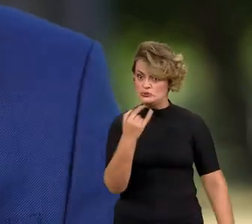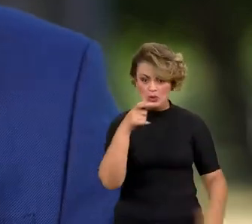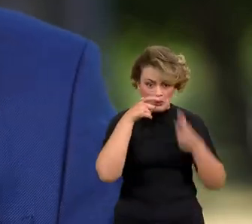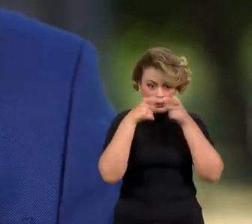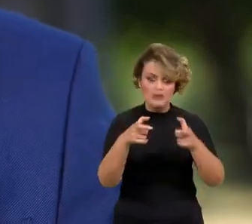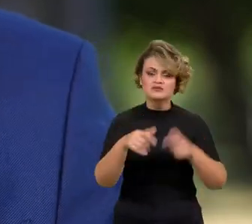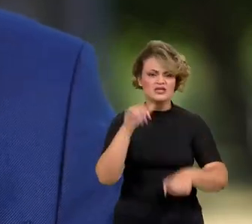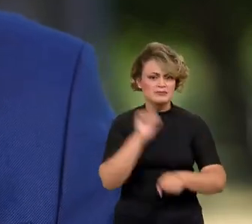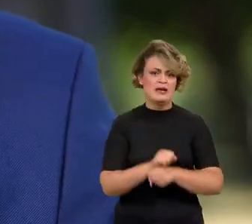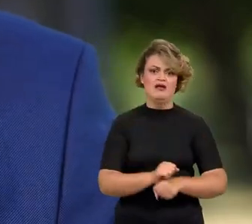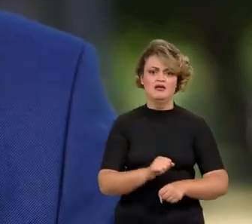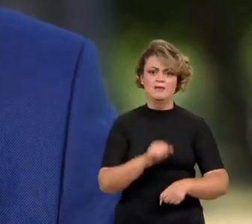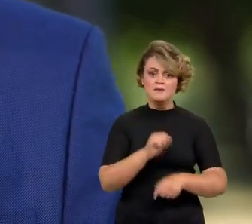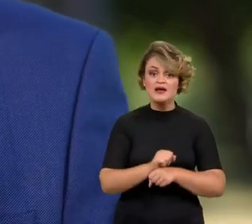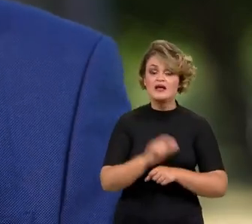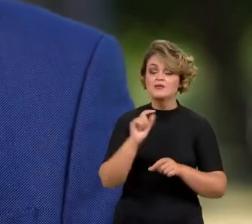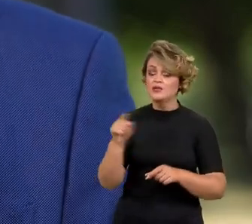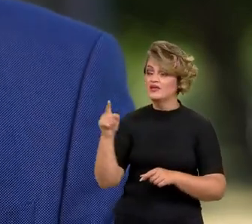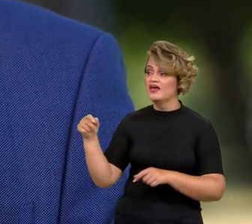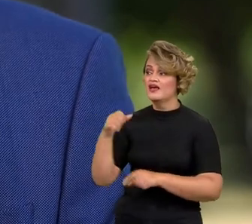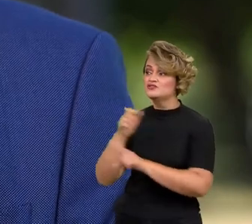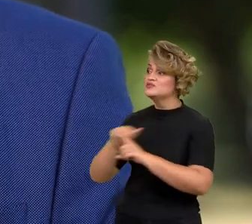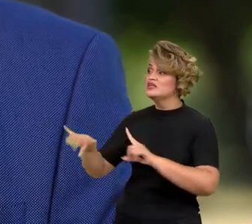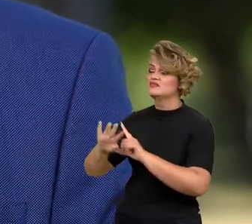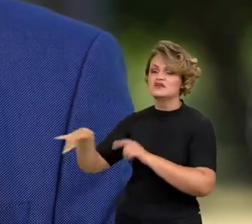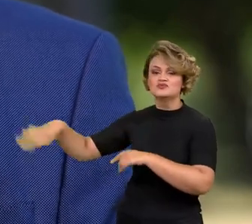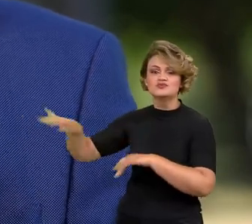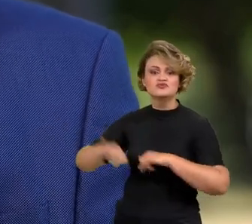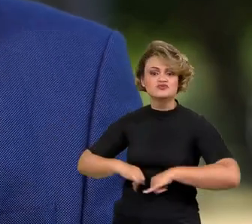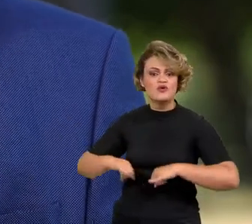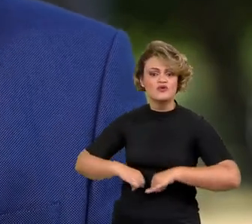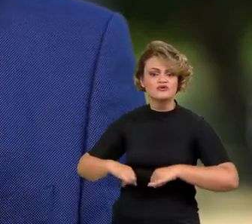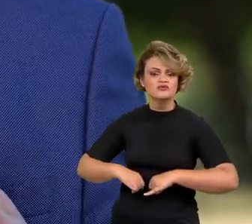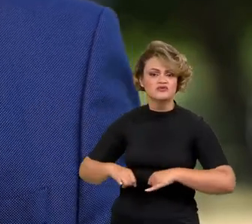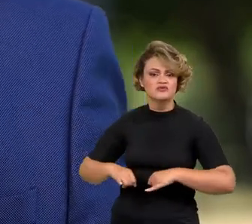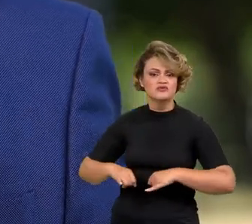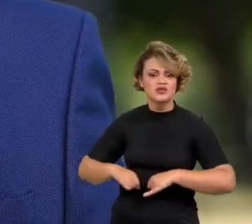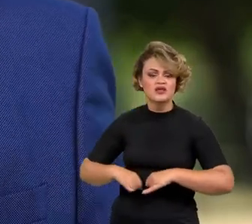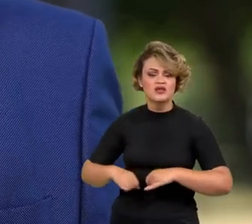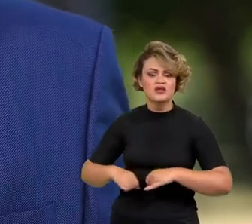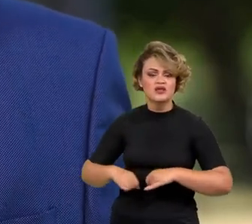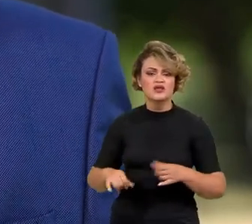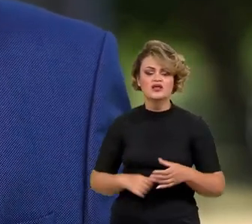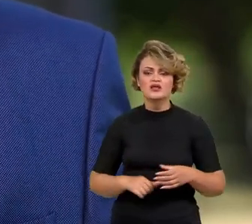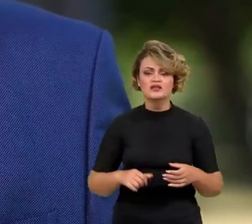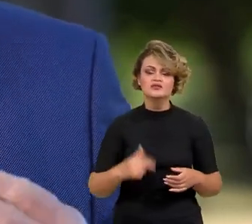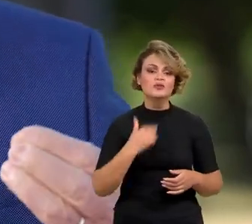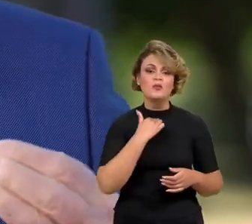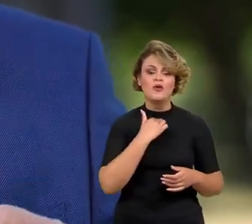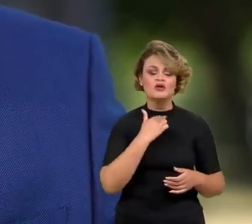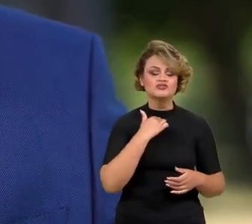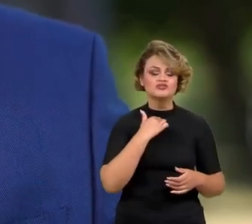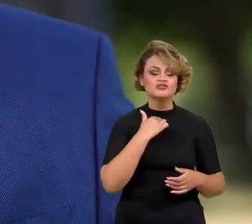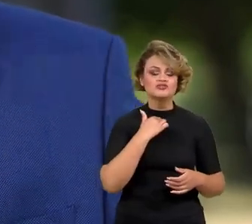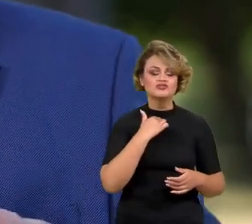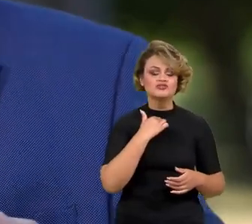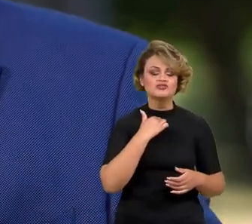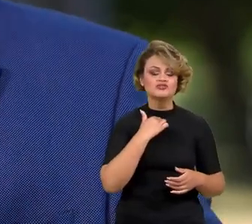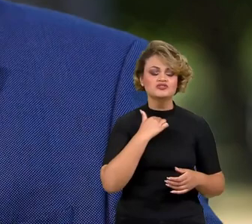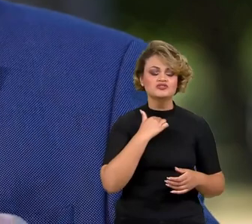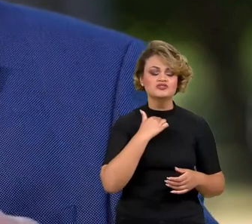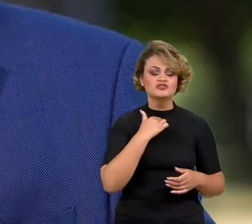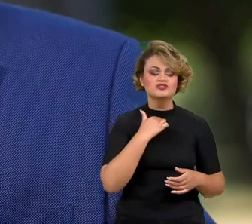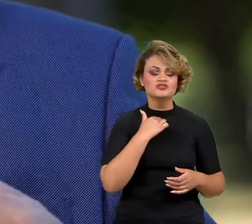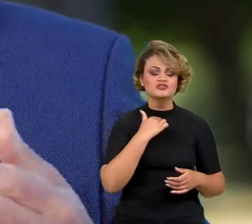bem-estar do restante da sociedade você não pode utilizar um um um planeta para mim é dura de pessoas eu vou te dizer uma coisa